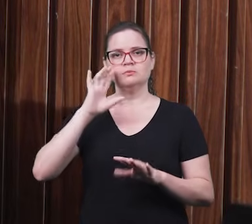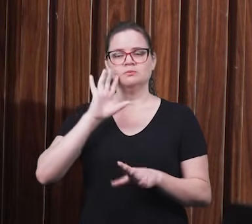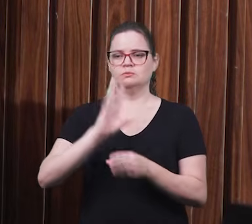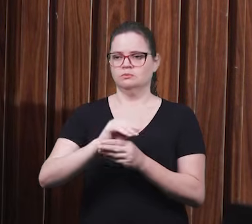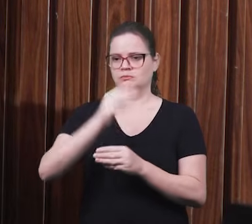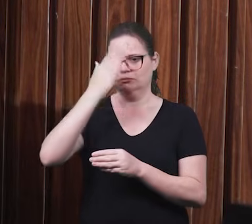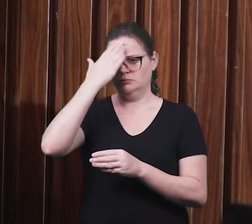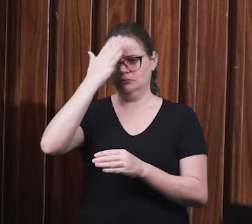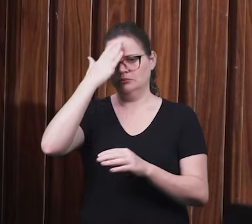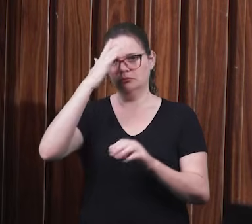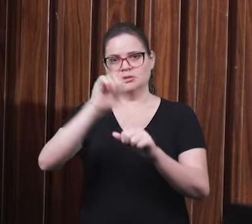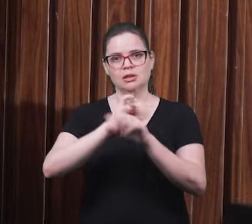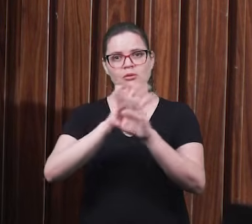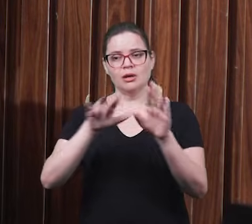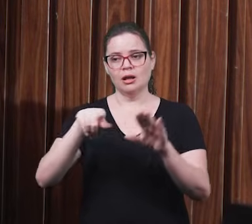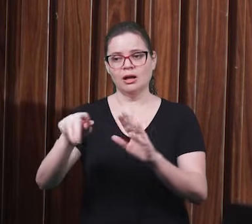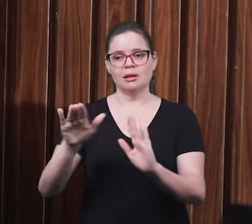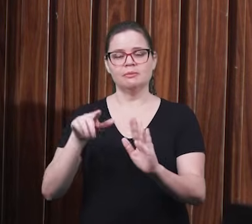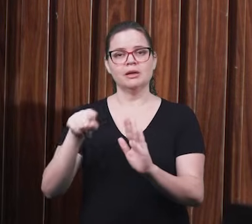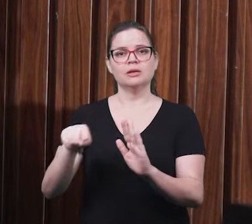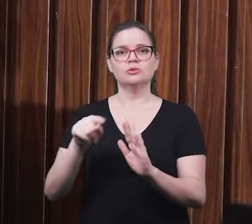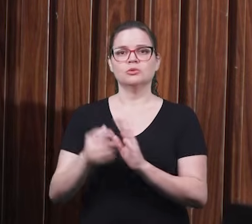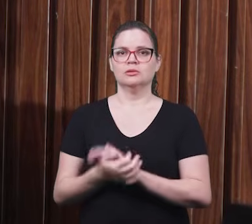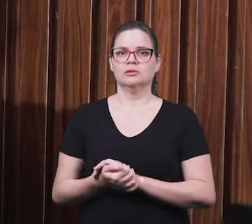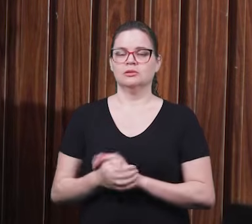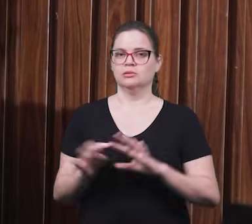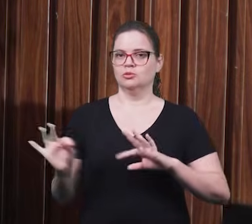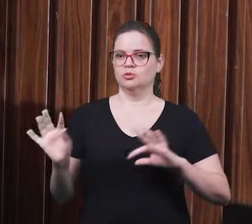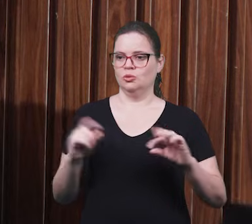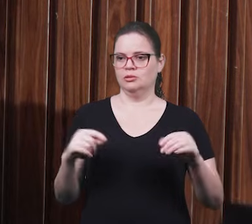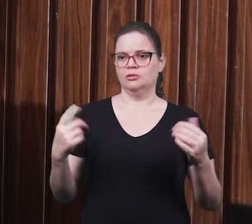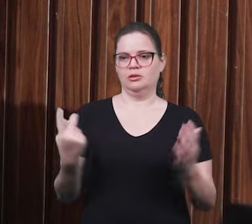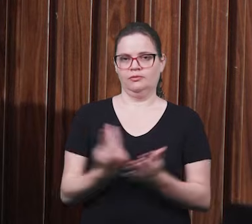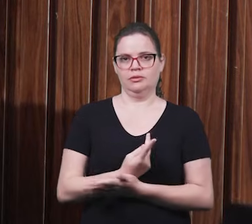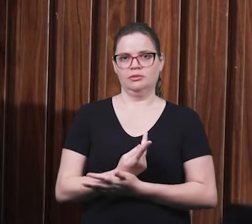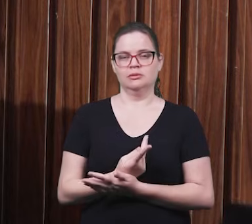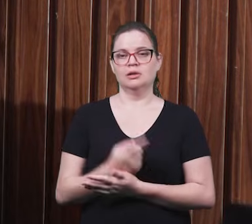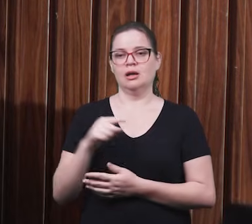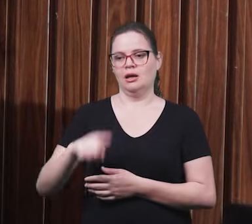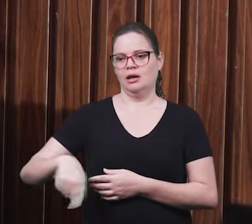ficou claro tudo aquilo que, na verdade, havia